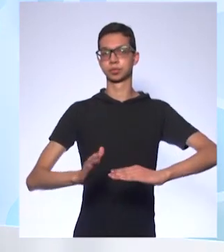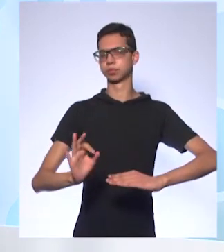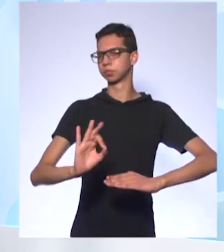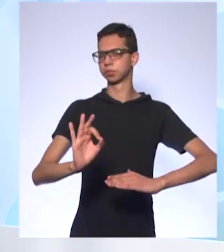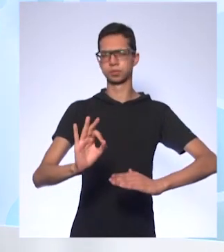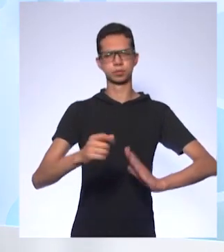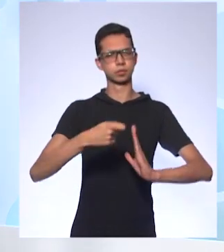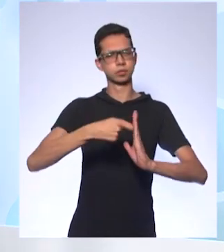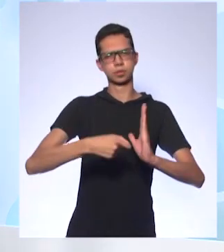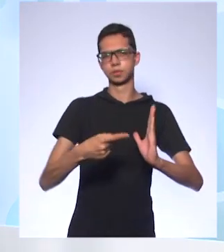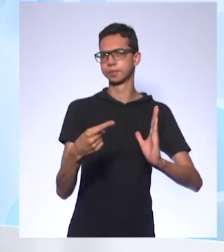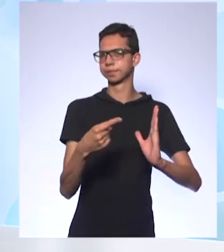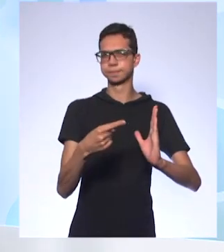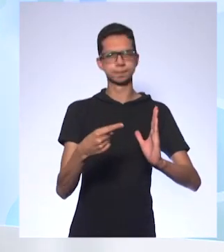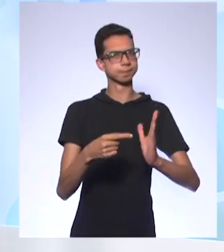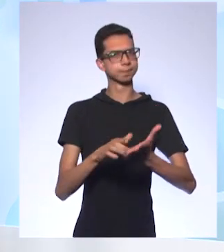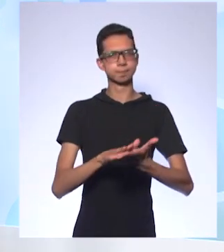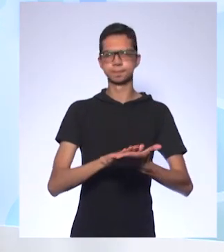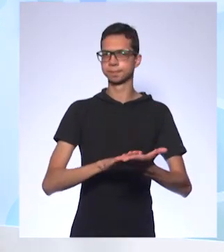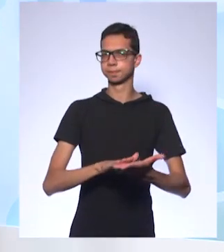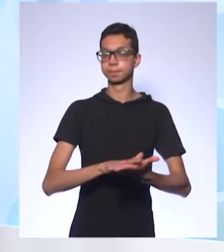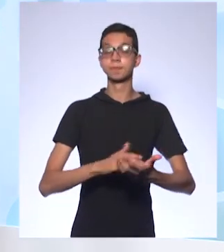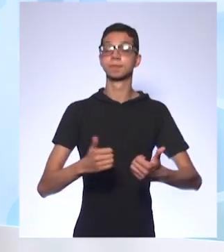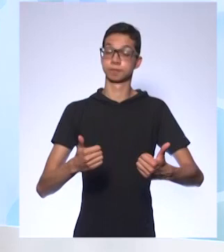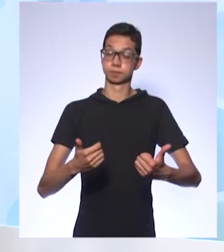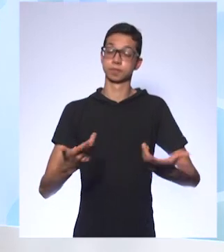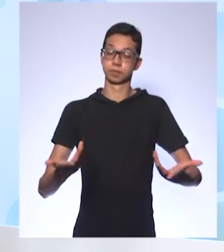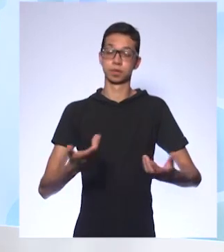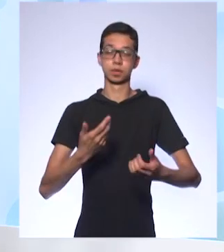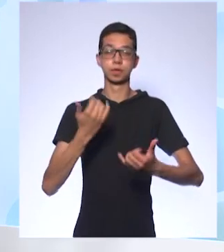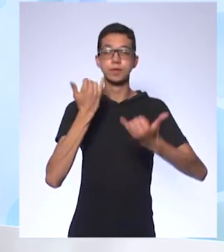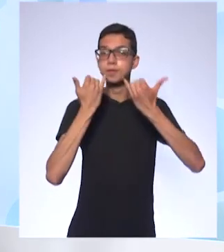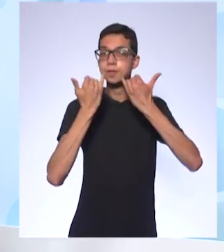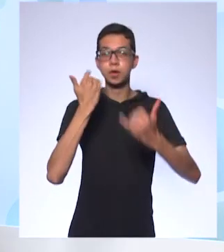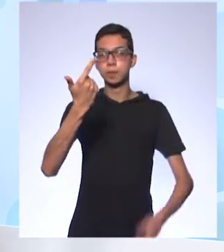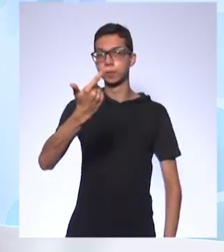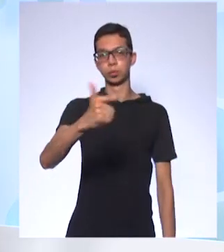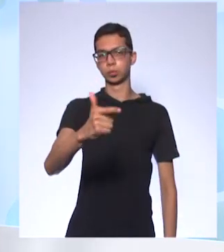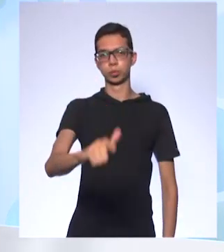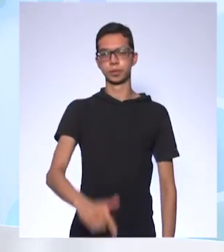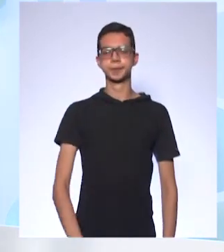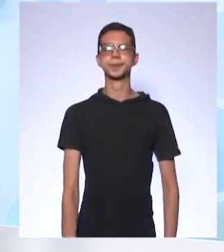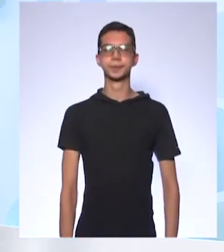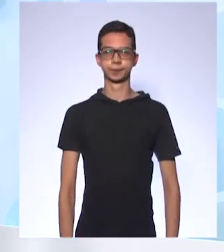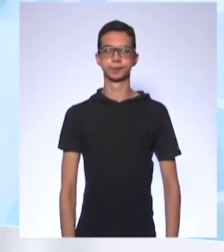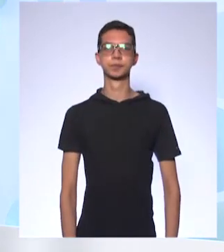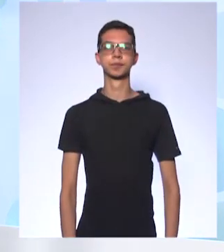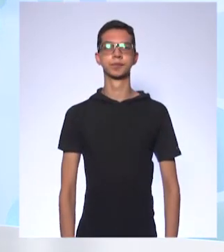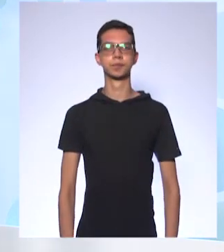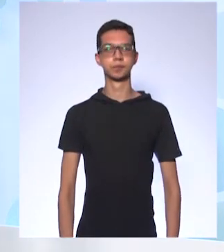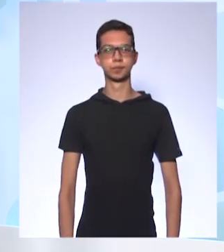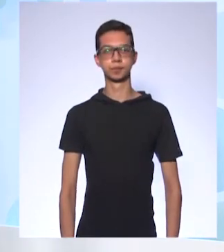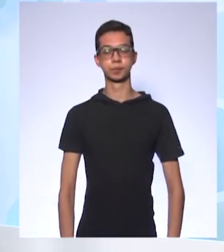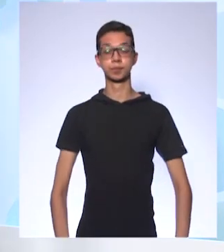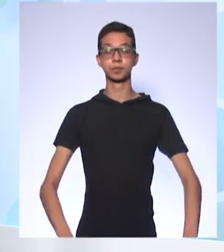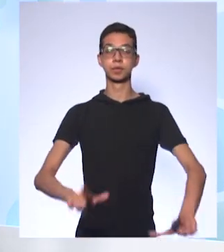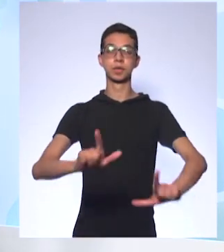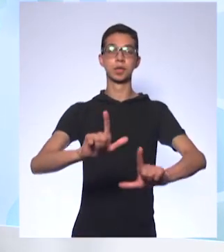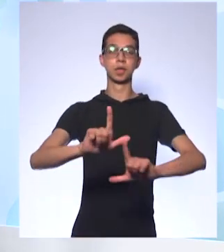isso para a gente, né? A gente não tem essa informação no texto, né? Ele não faz essa comparação. Letra